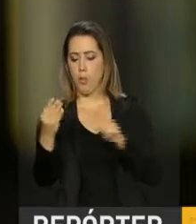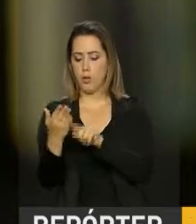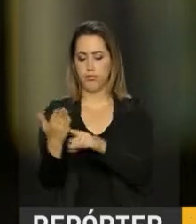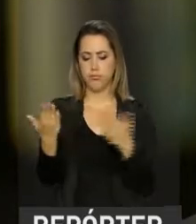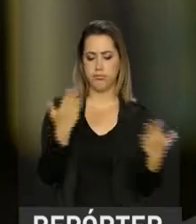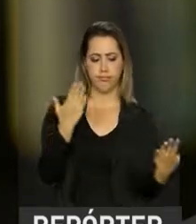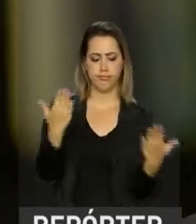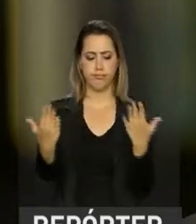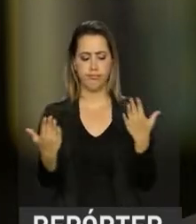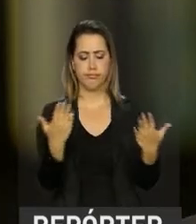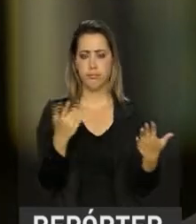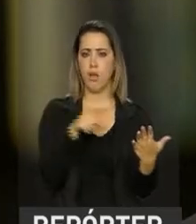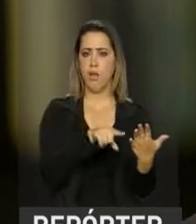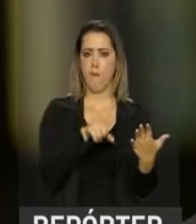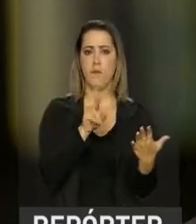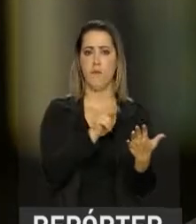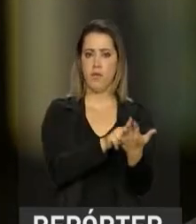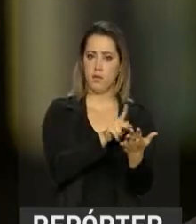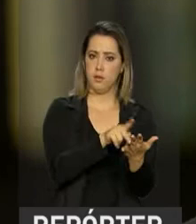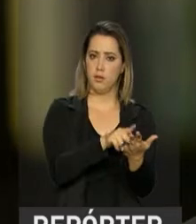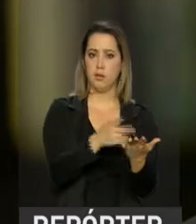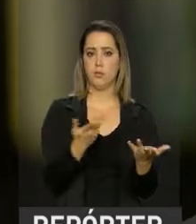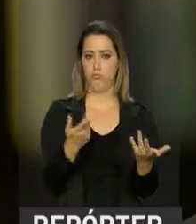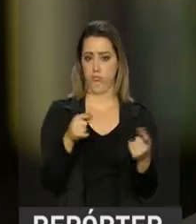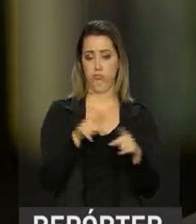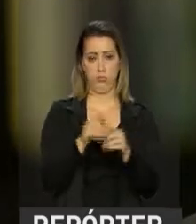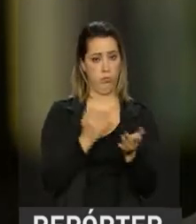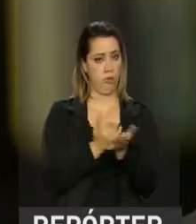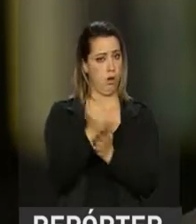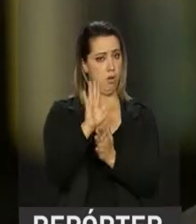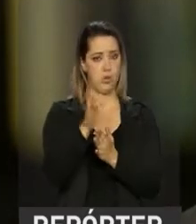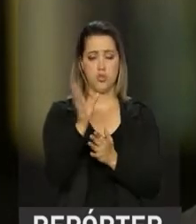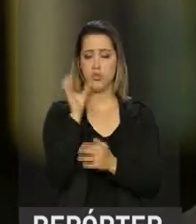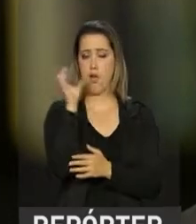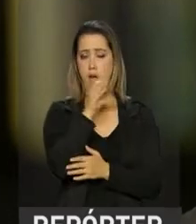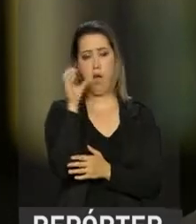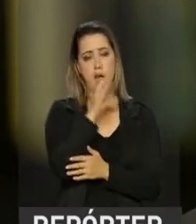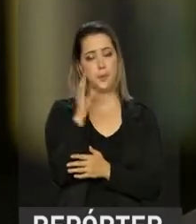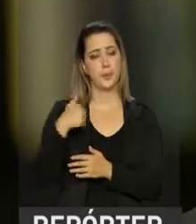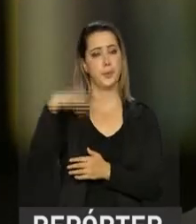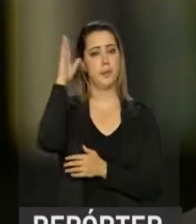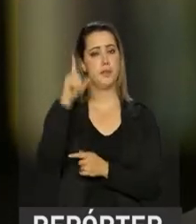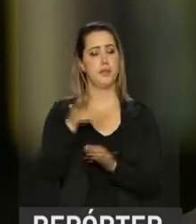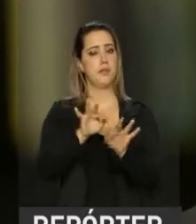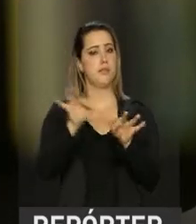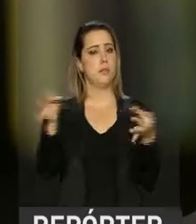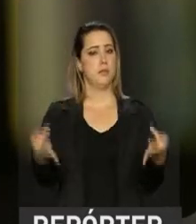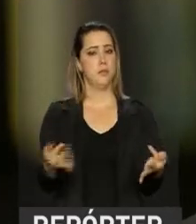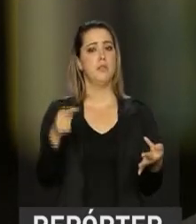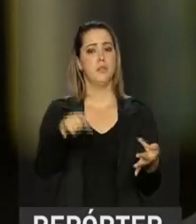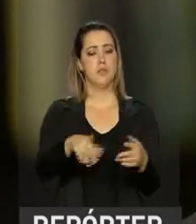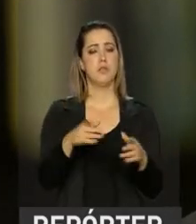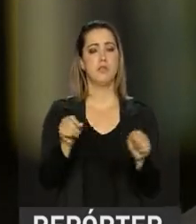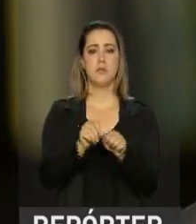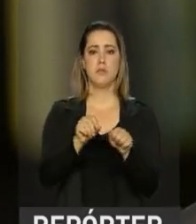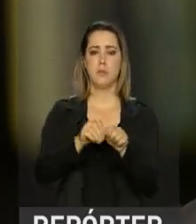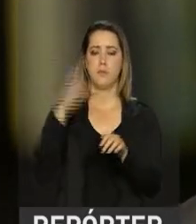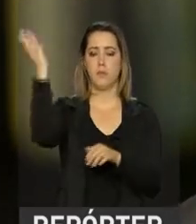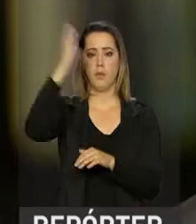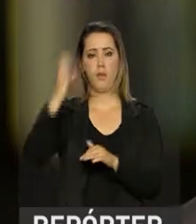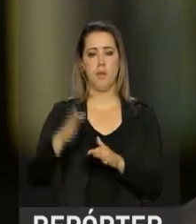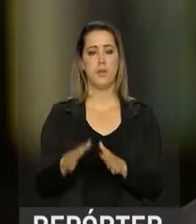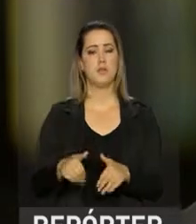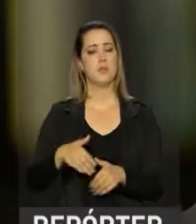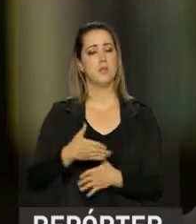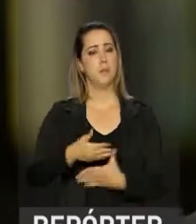confere com o original e tem a tramitação com isso nós temos rapidez e simplificação e fazendo o brasil ficar